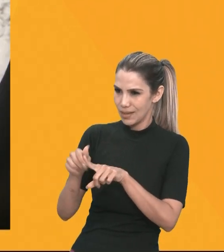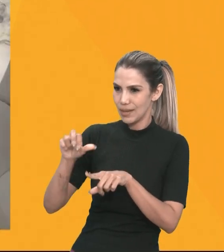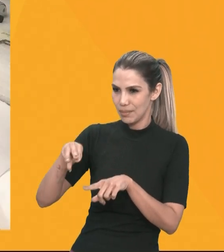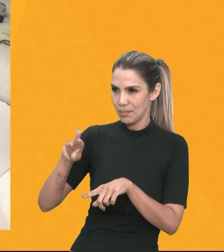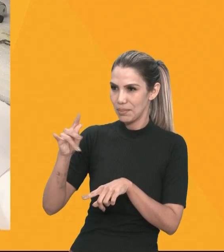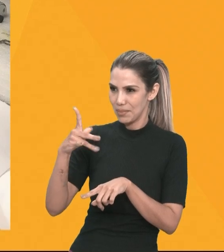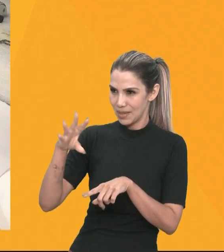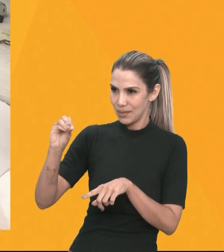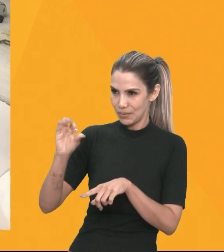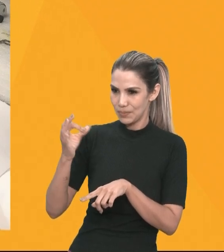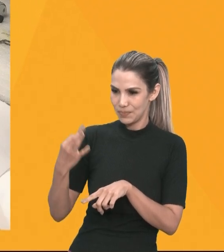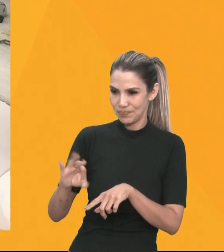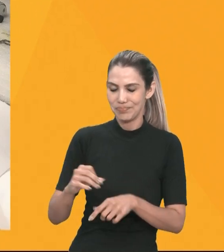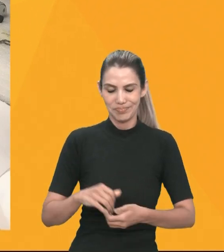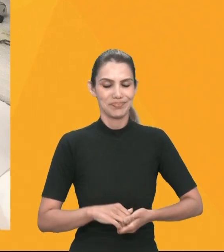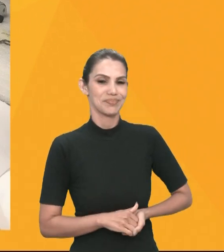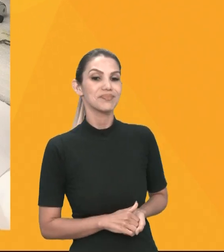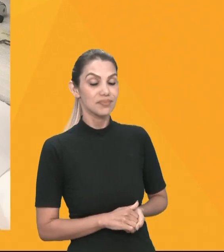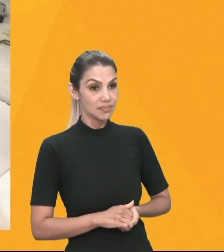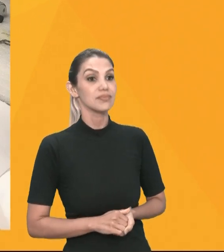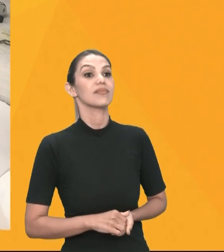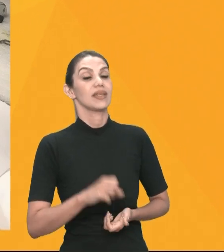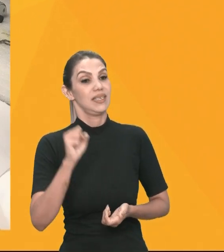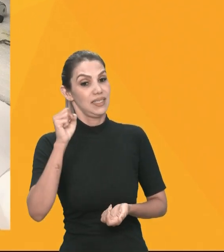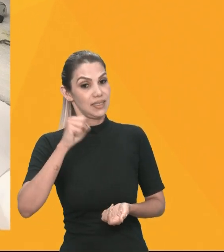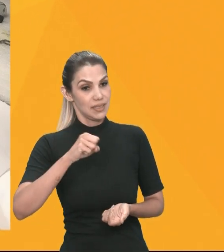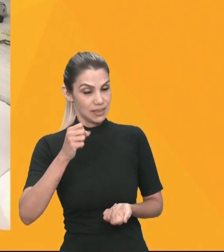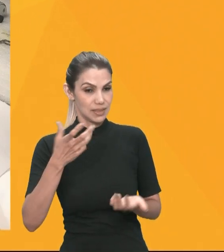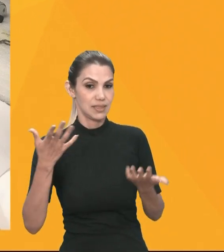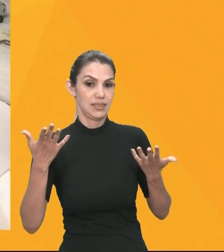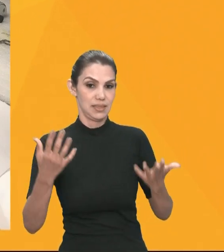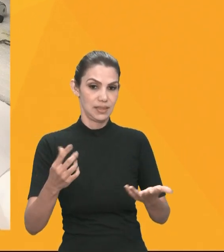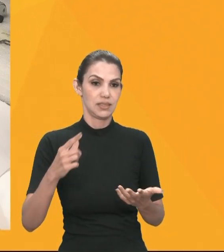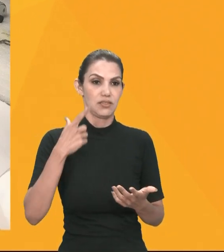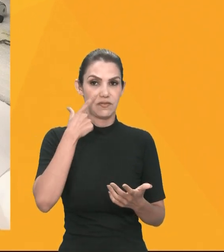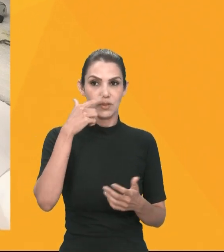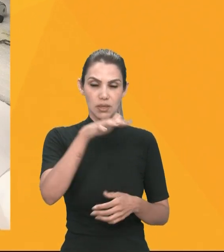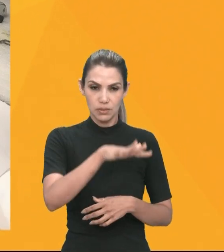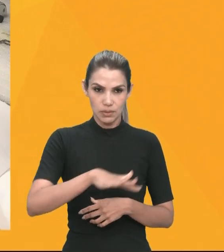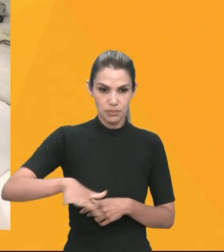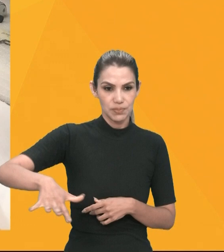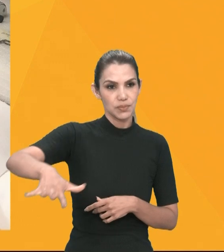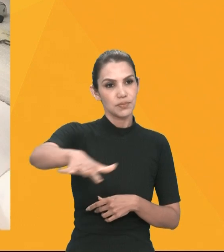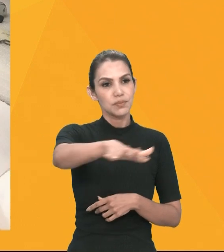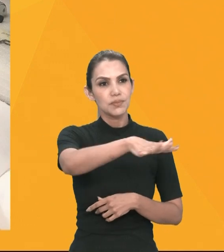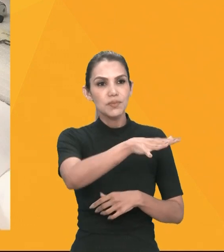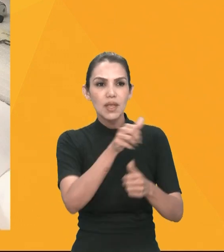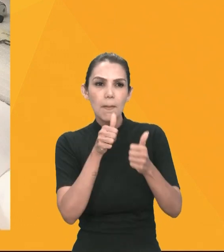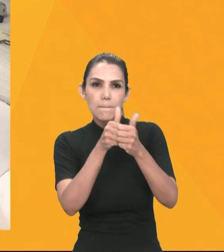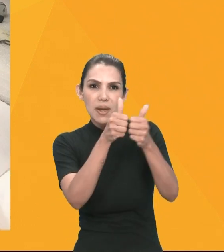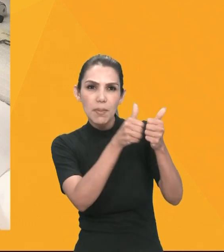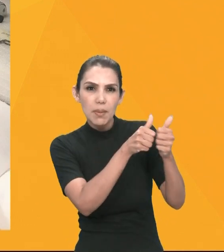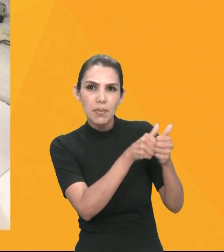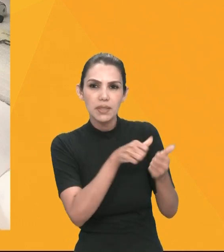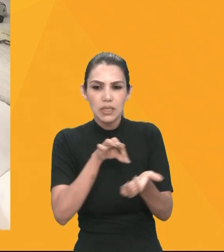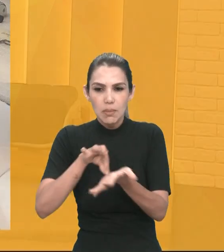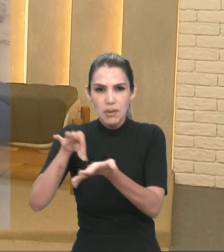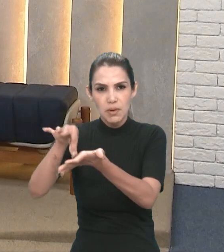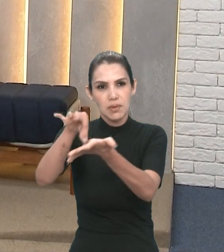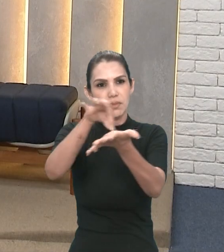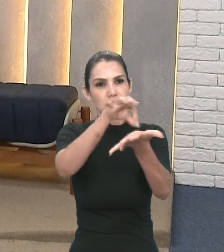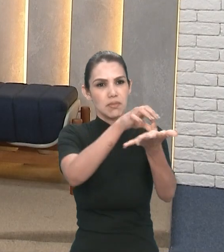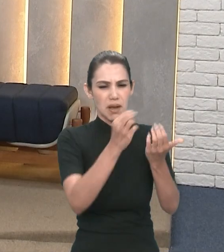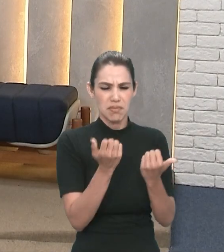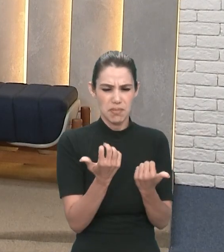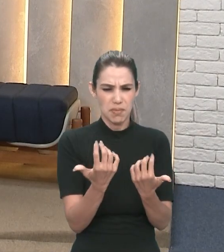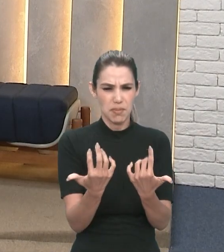realizado com 21 paisagens, e a gente pegou essas paisagens tanto próximo de milhetos, quanto em milhos, em